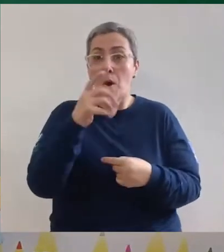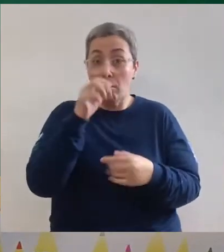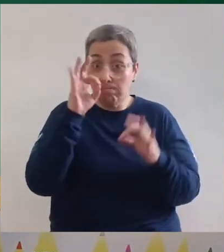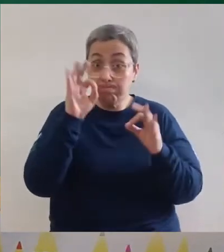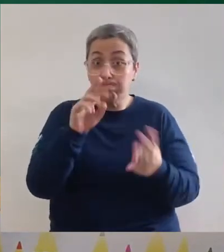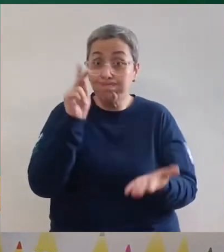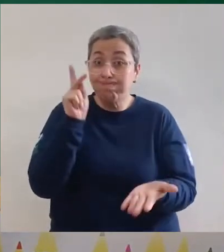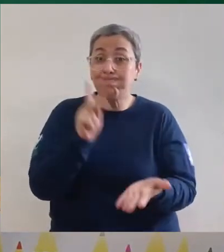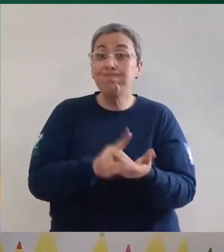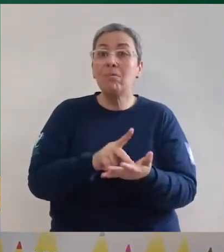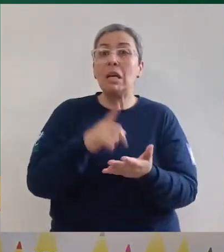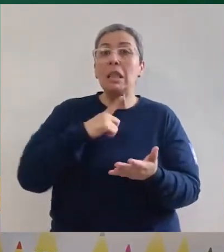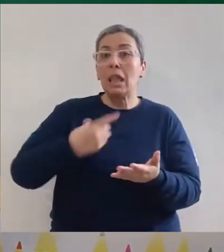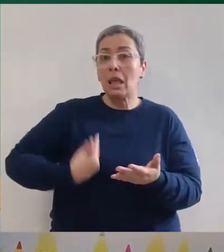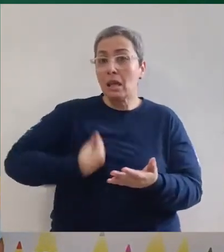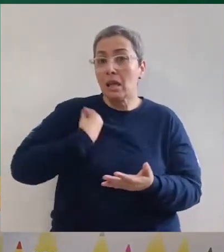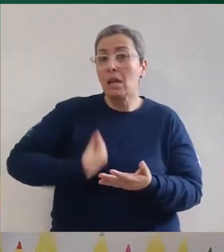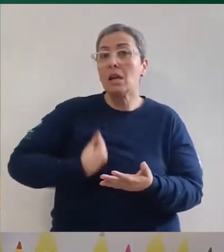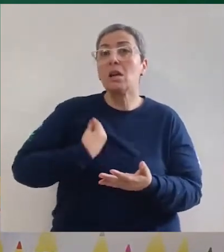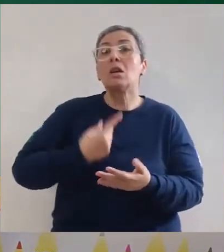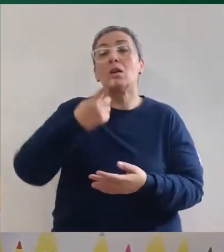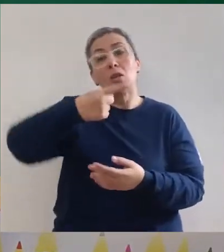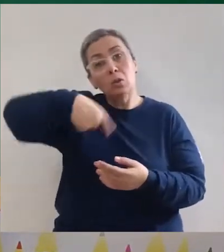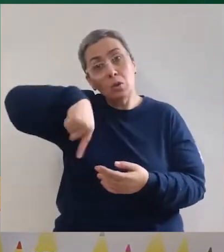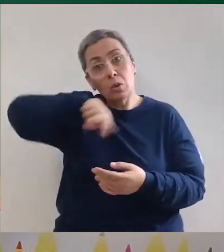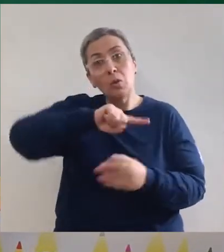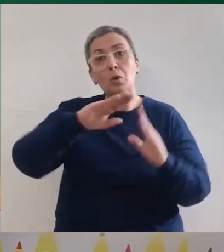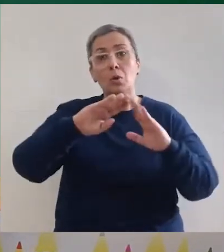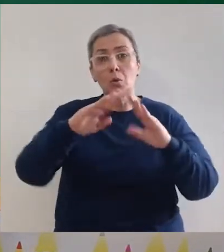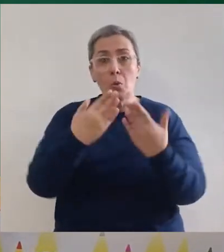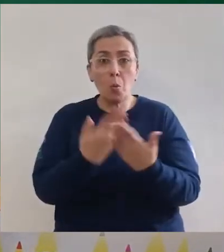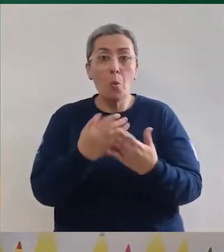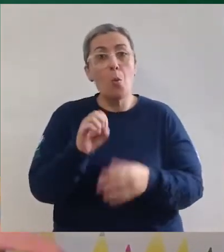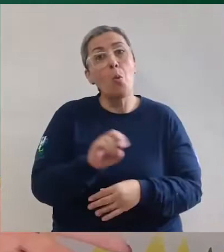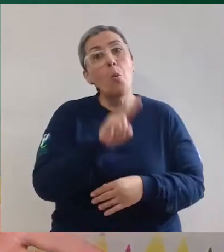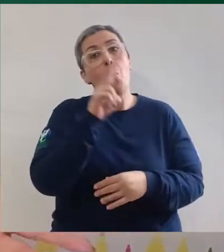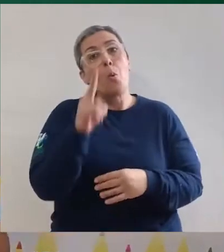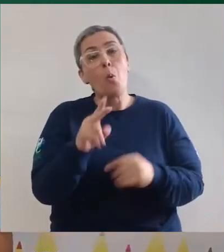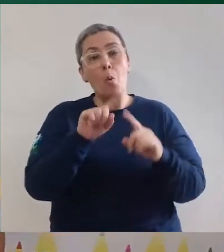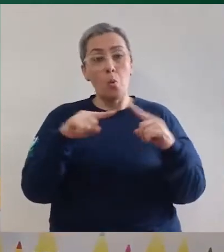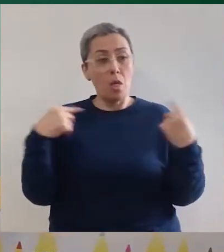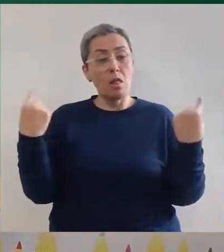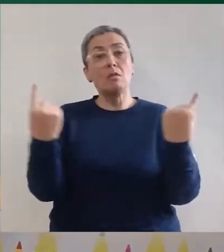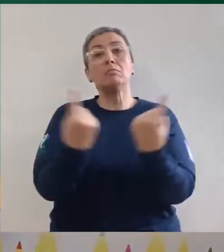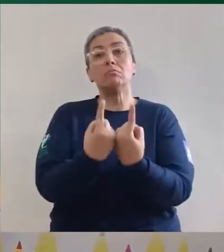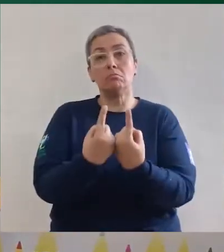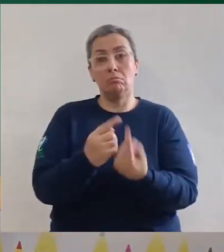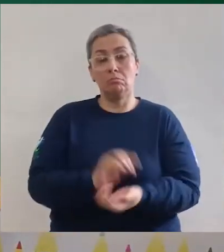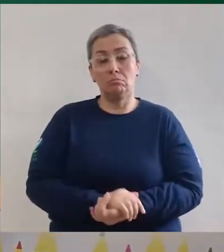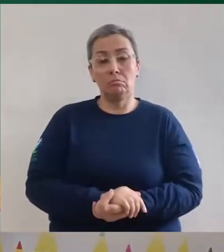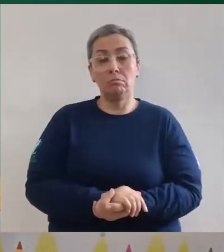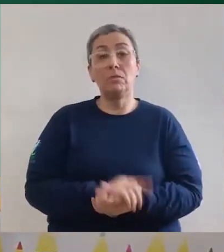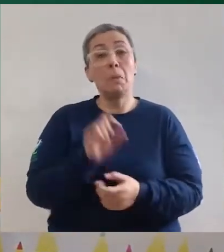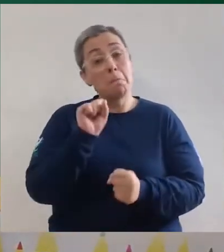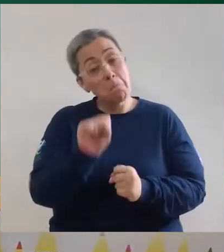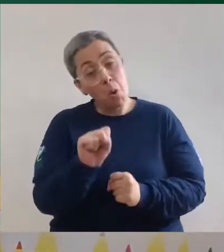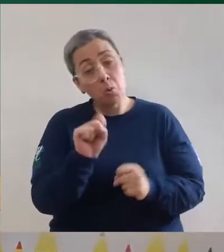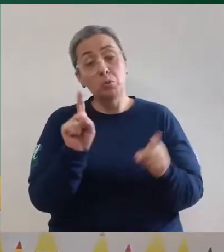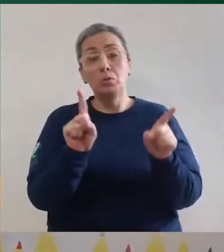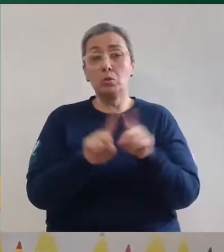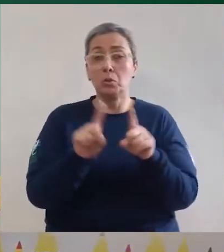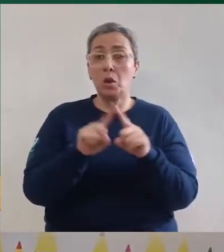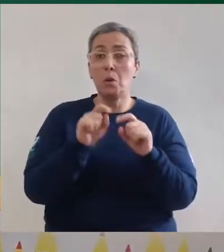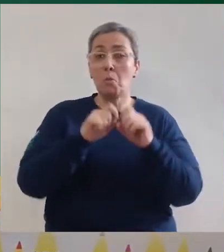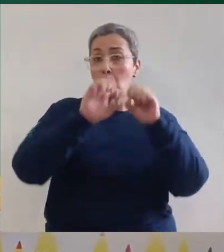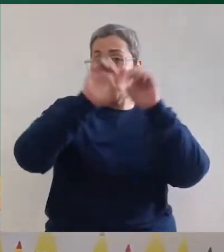situação real que esteja presente aí na sua escola ou no entorno dela. Pode